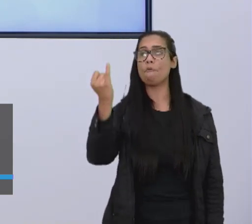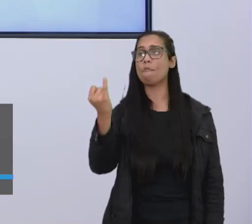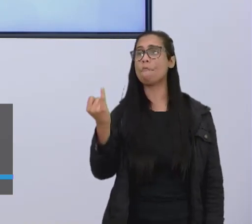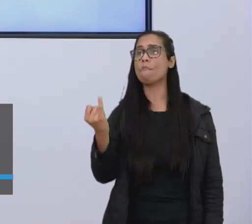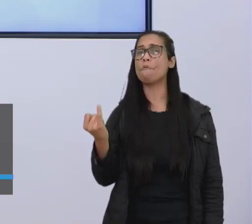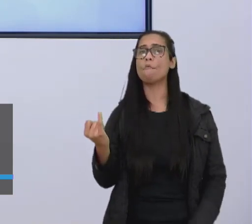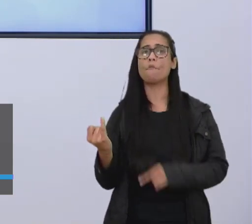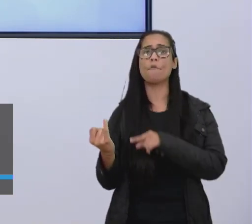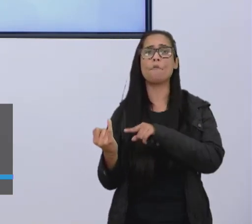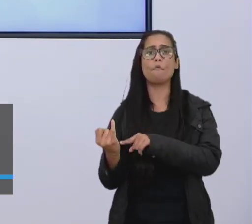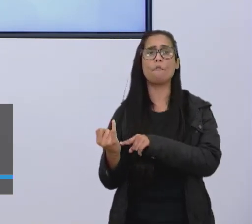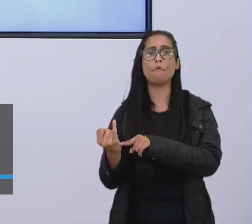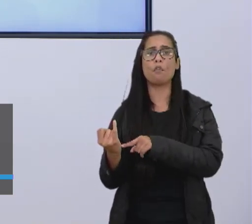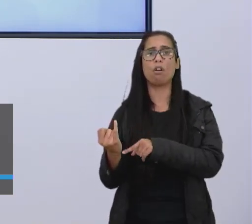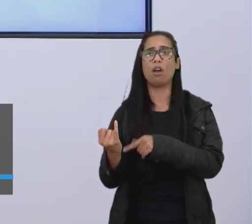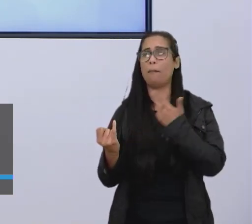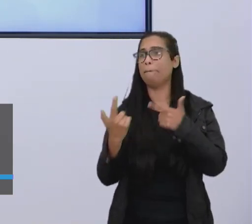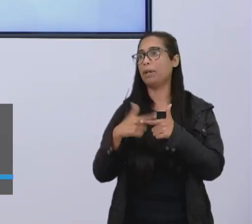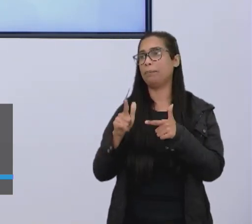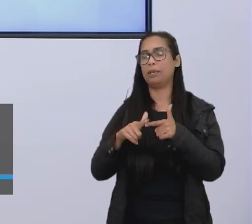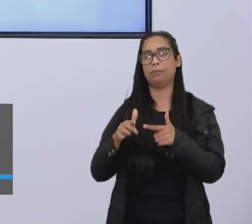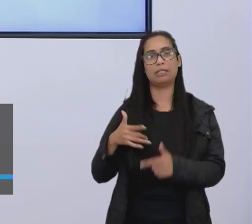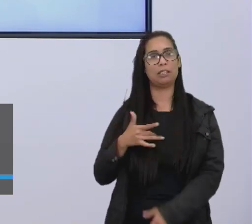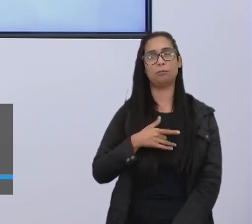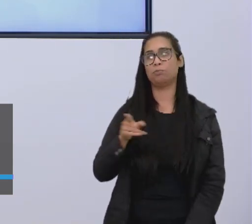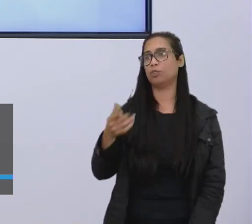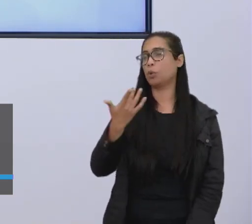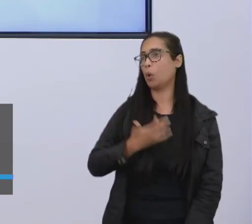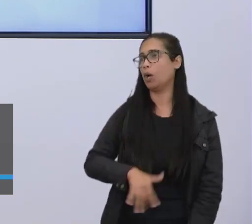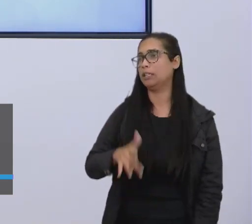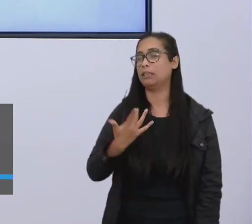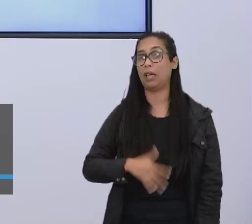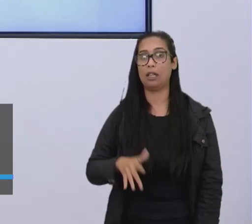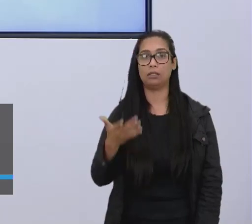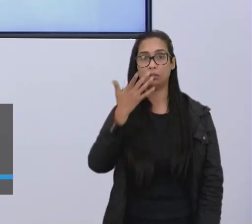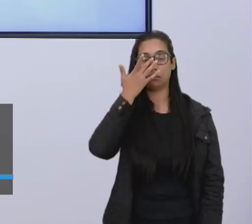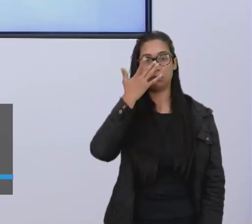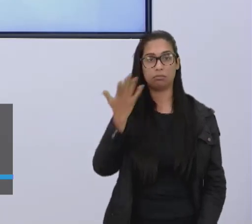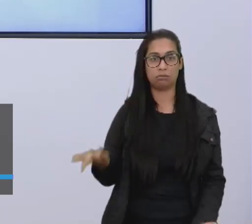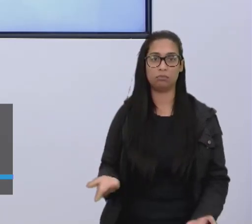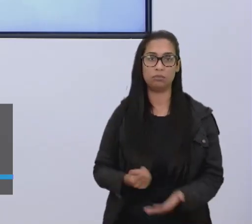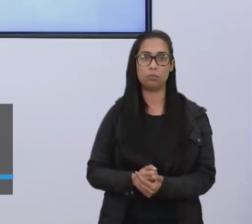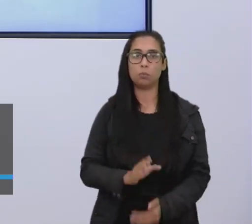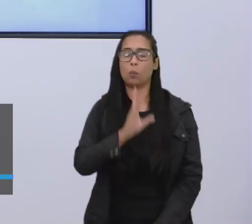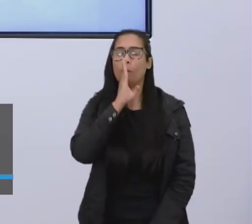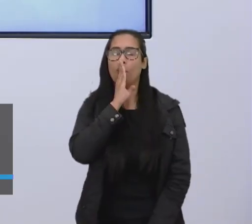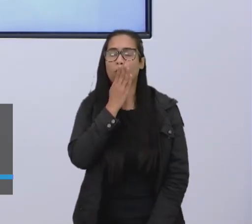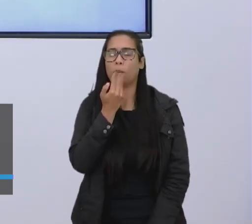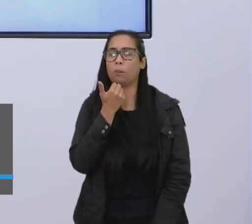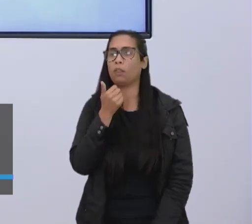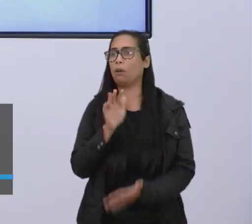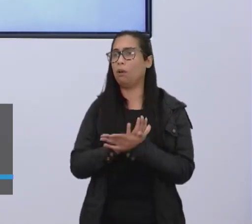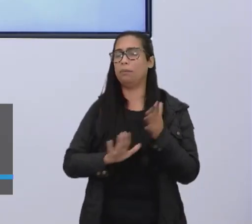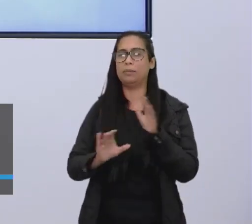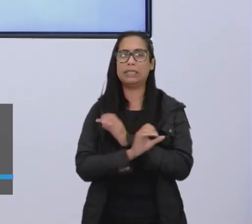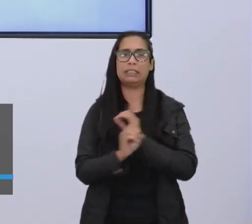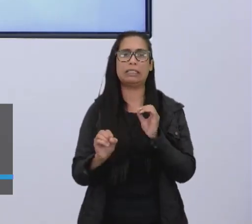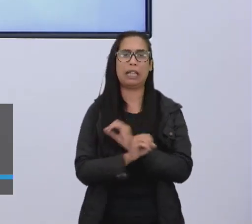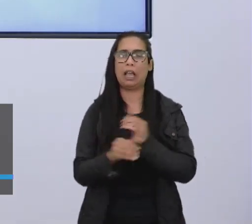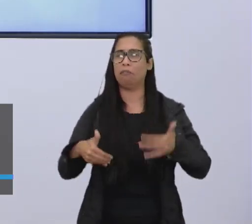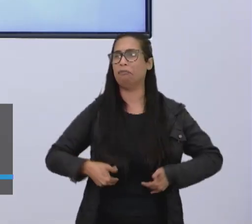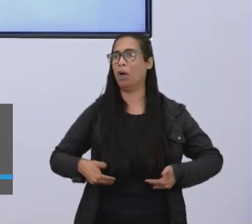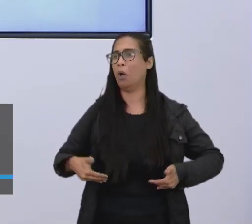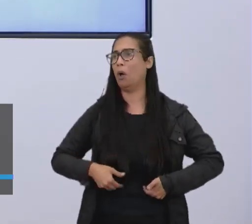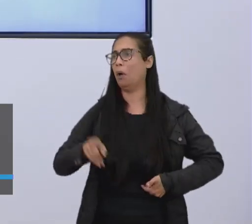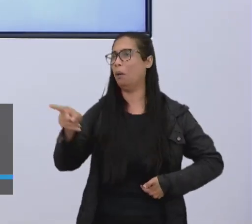Não, nem de perto. Tipo, eu não vivo essa vida, eu não como fast food em todas as minhas refeições, isso não